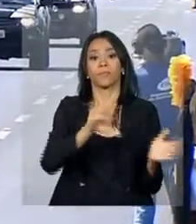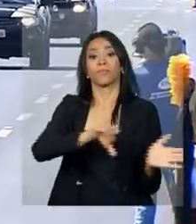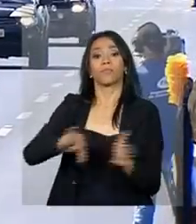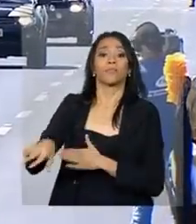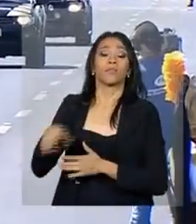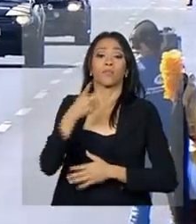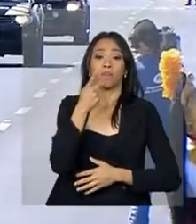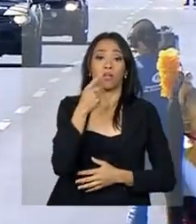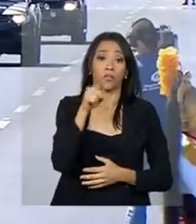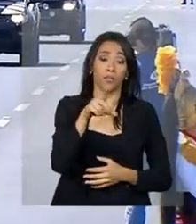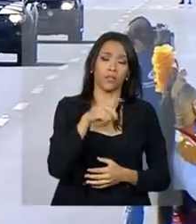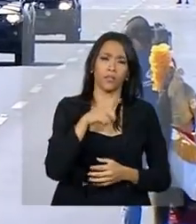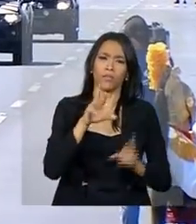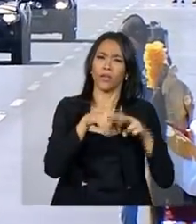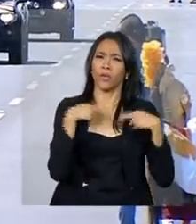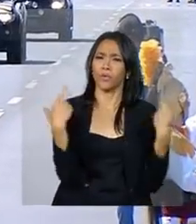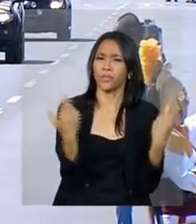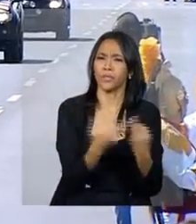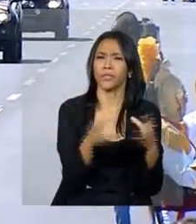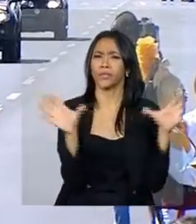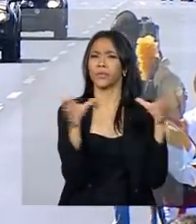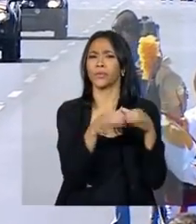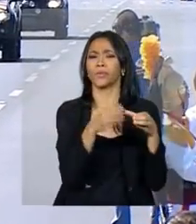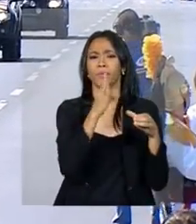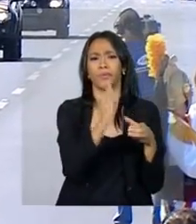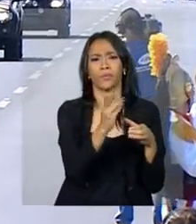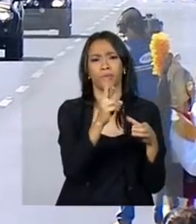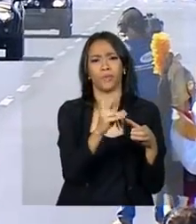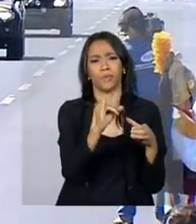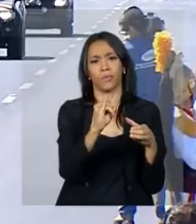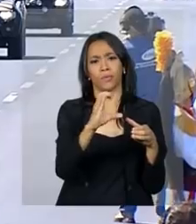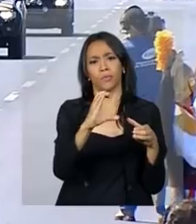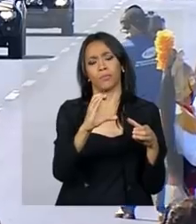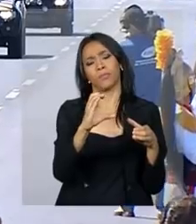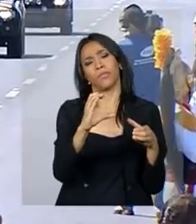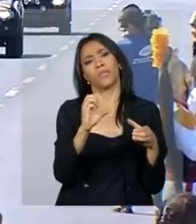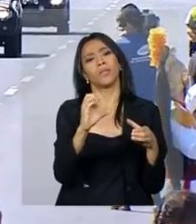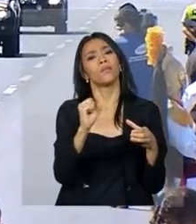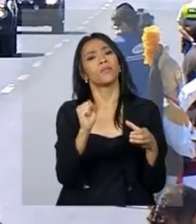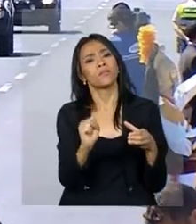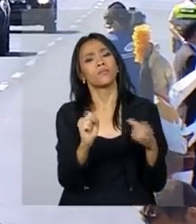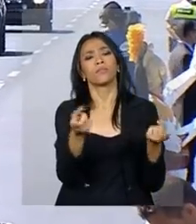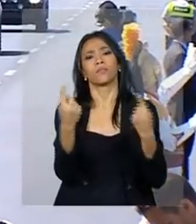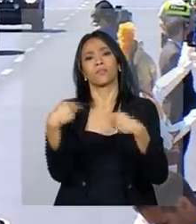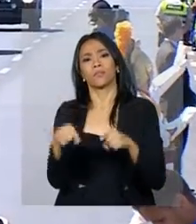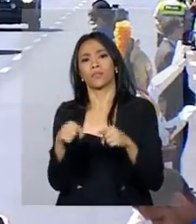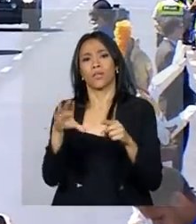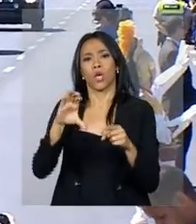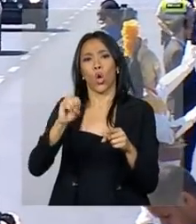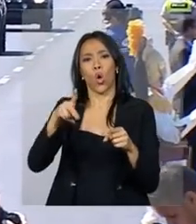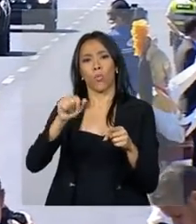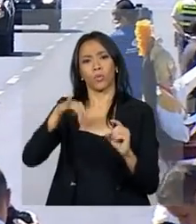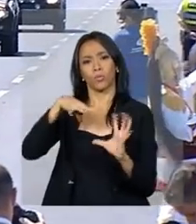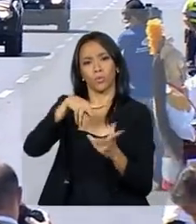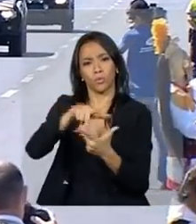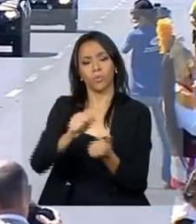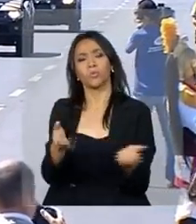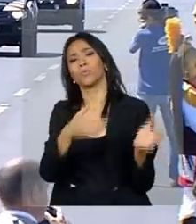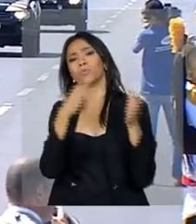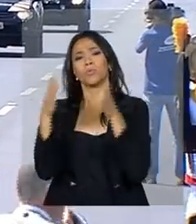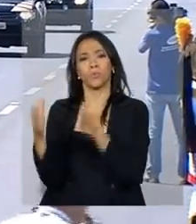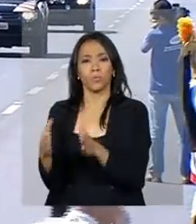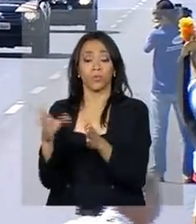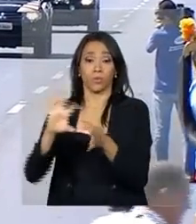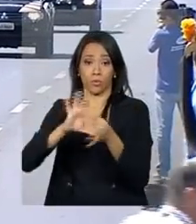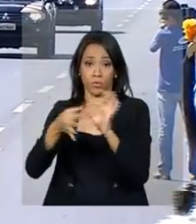Confederações, reunião de BRICS, Copa do Mundo, agora Jogos Olímpicos, Paralímpicos,